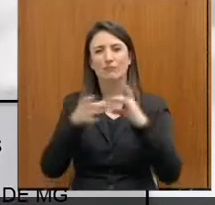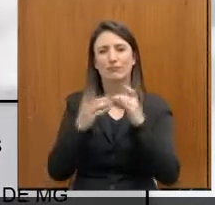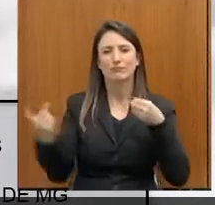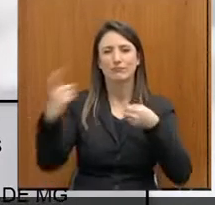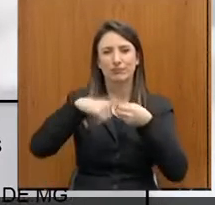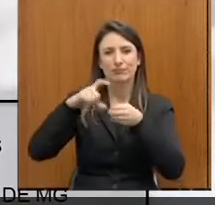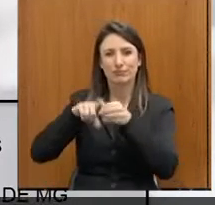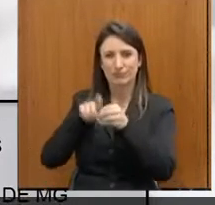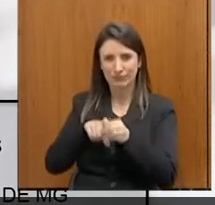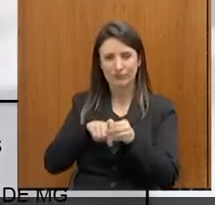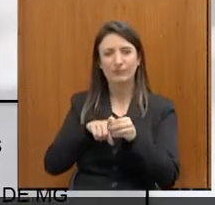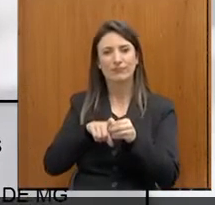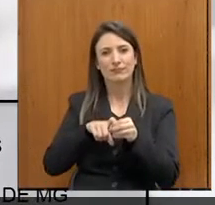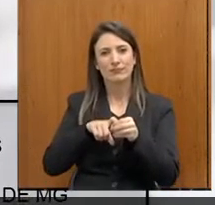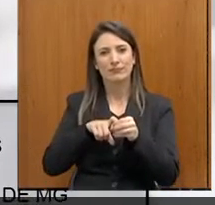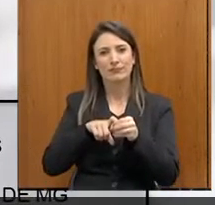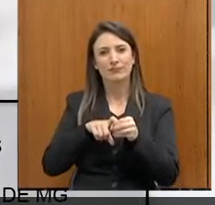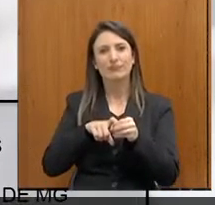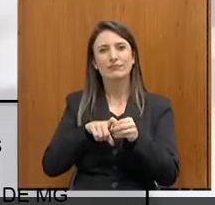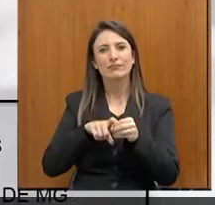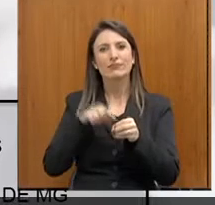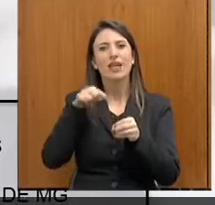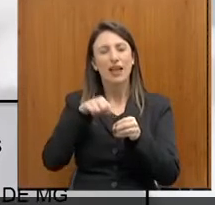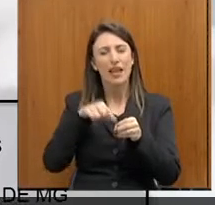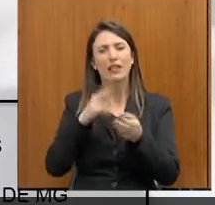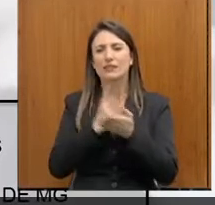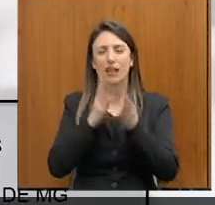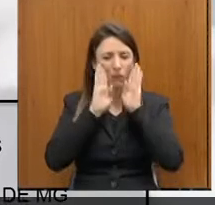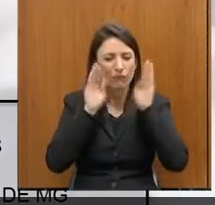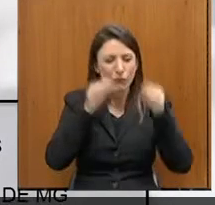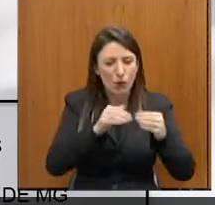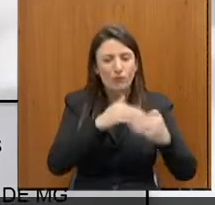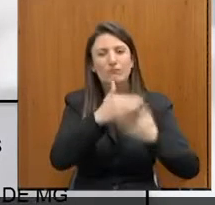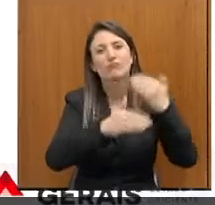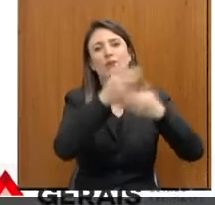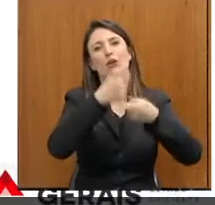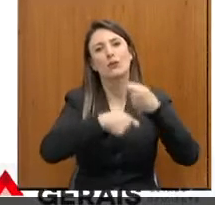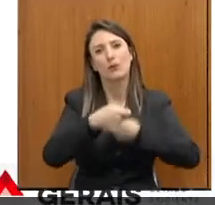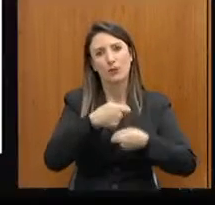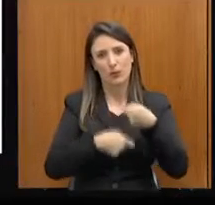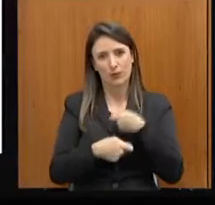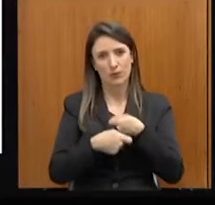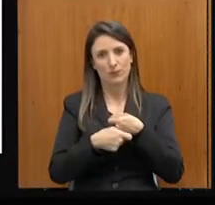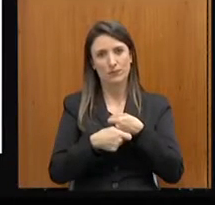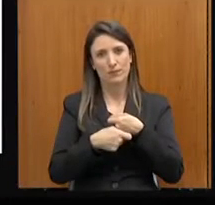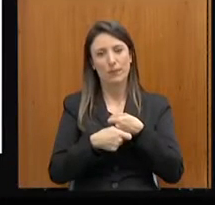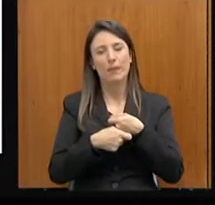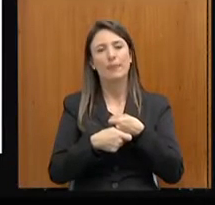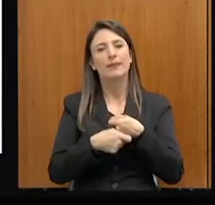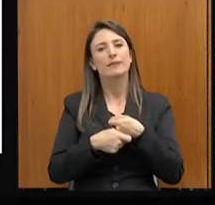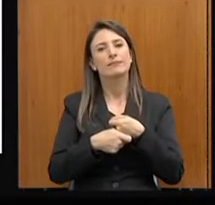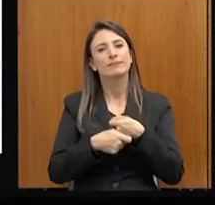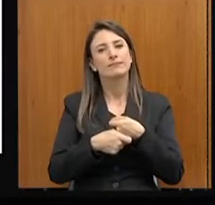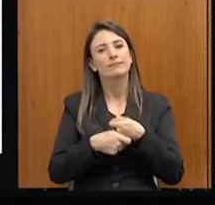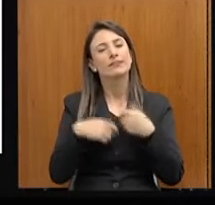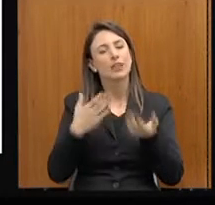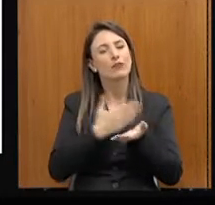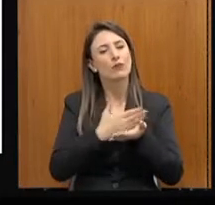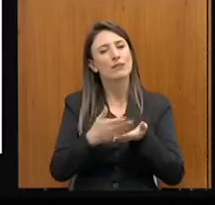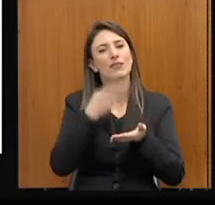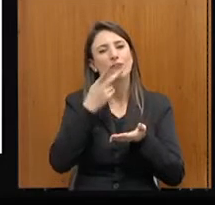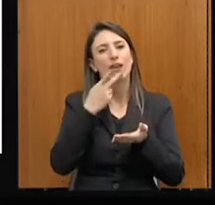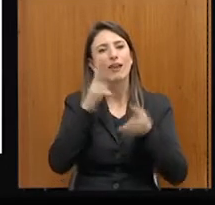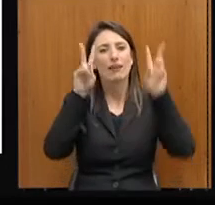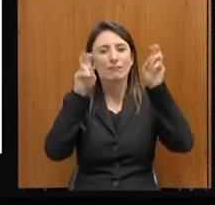e não por acaso eles estão voltadas aí para o desenvolvimento econômico o início falando sobre o plano